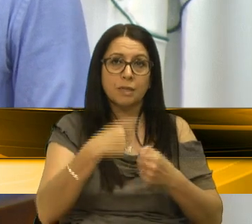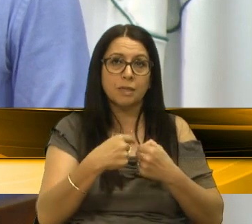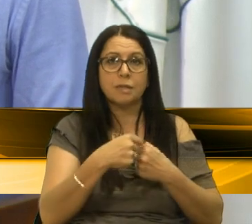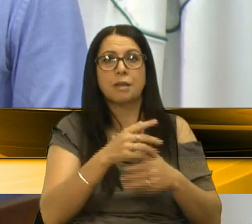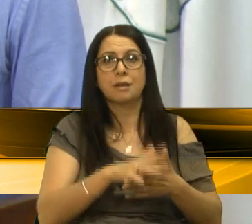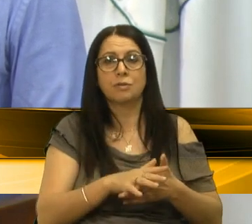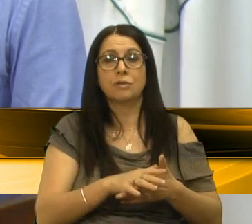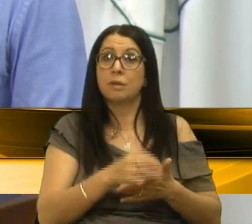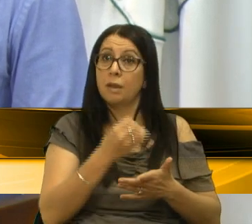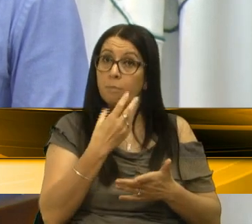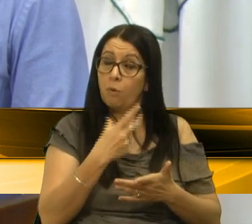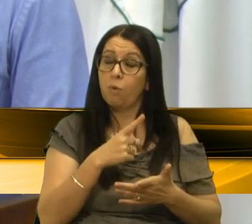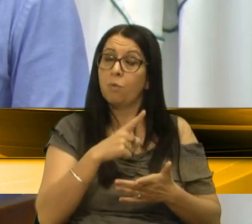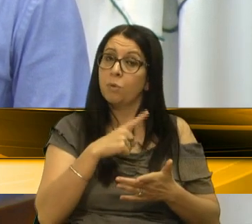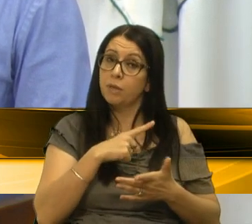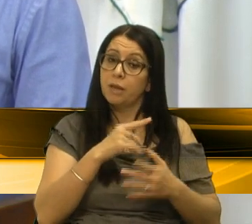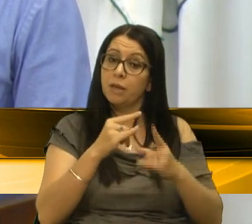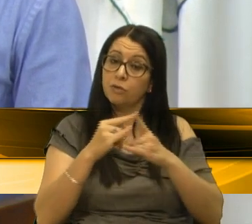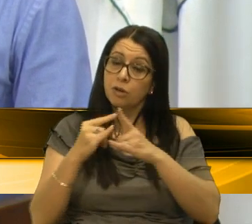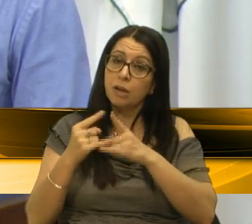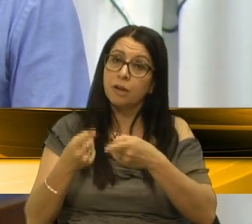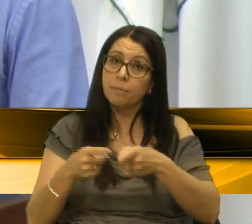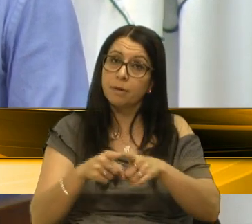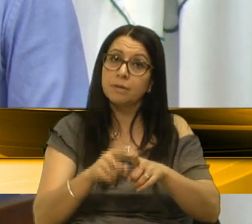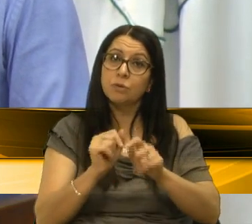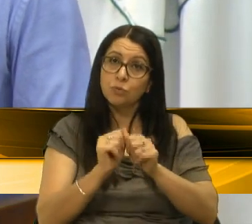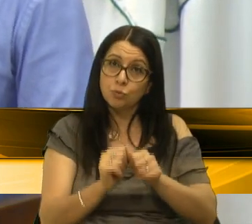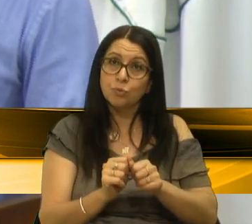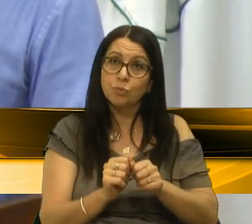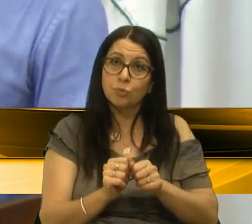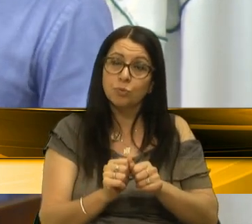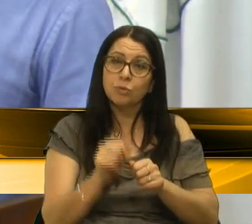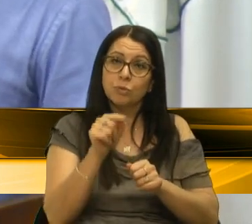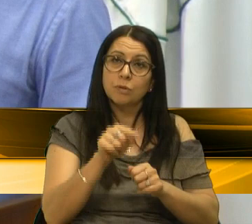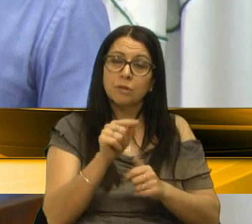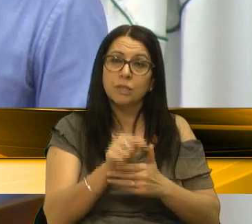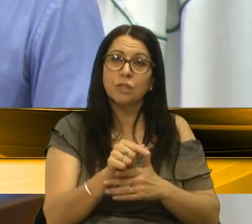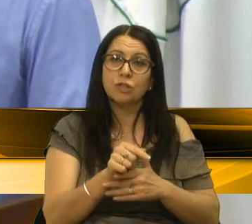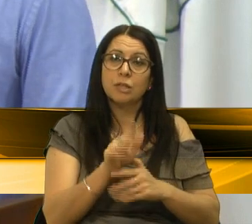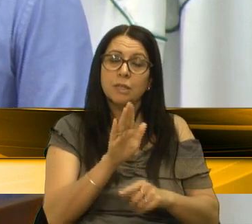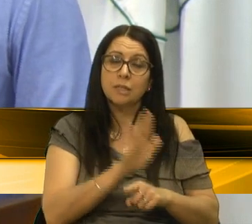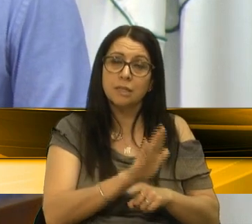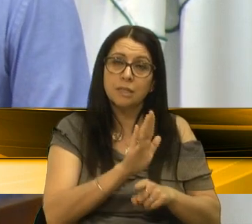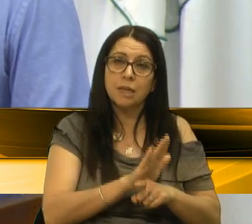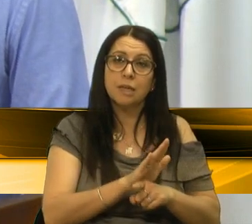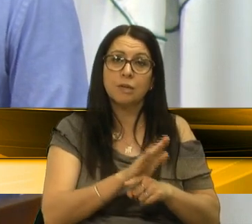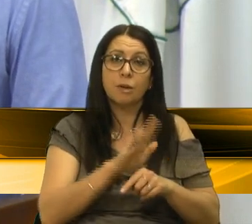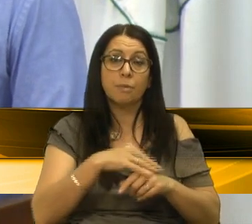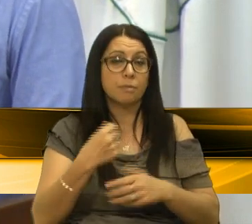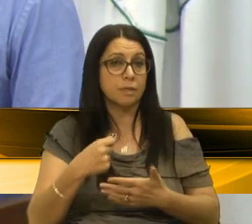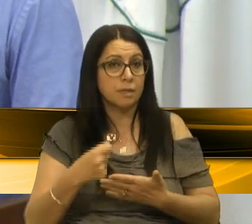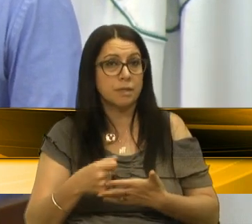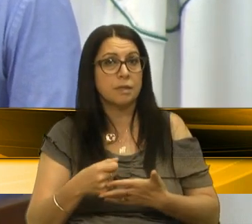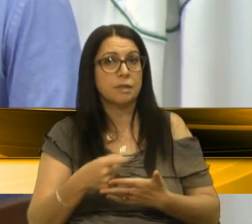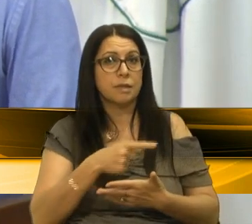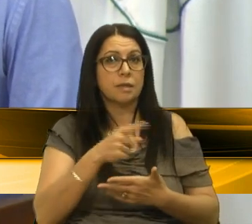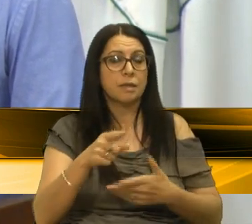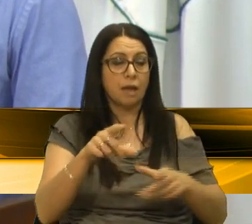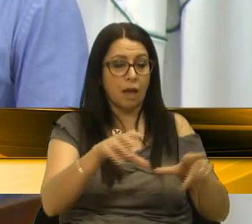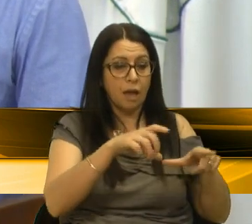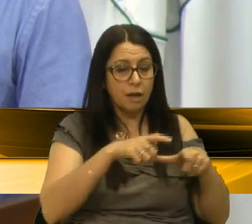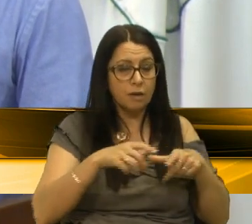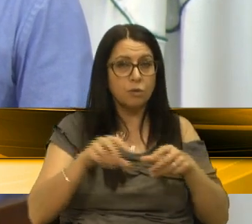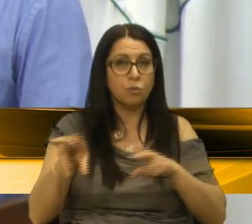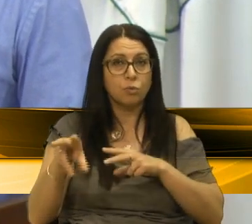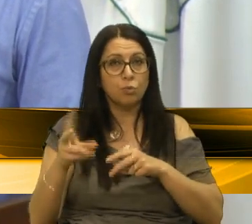É bom que existam entidades parceiras para isso, seja na assistência aos mais necessitados, seja na área da cultura, na área